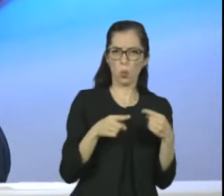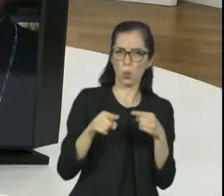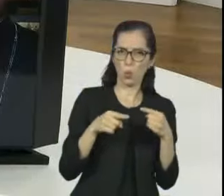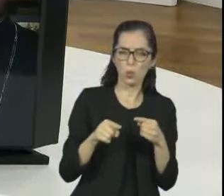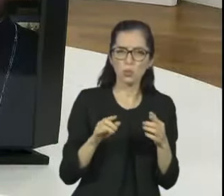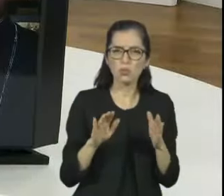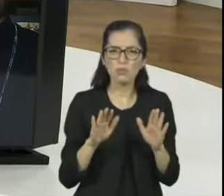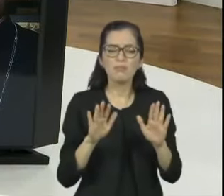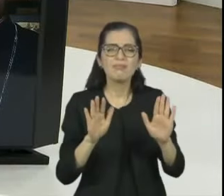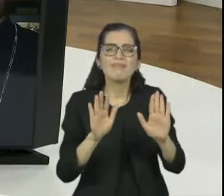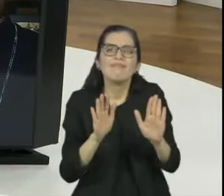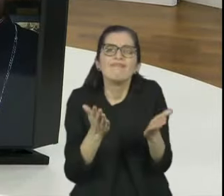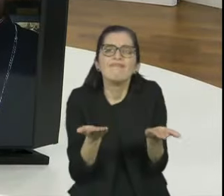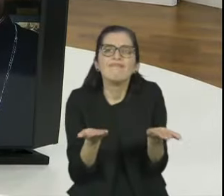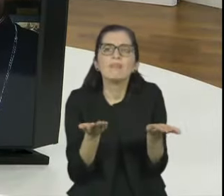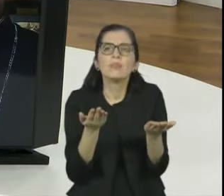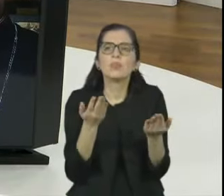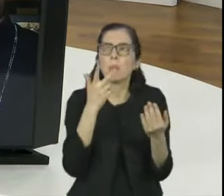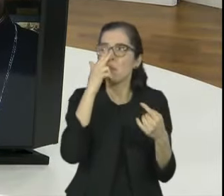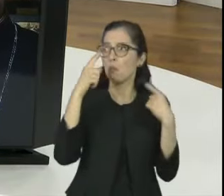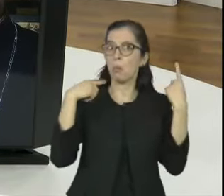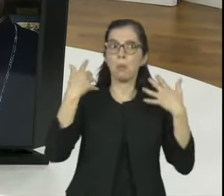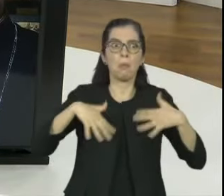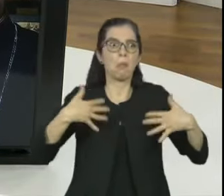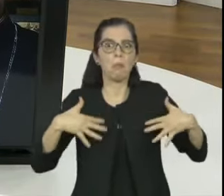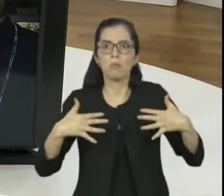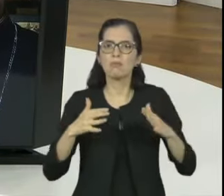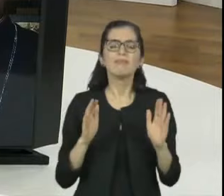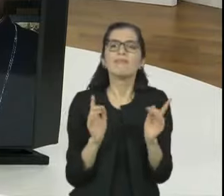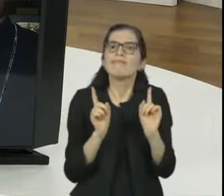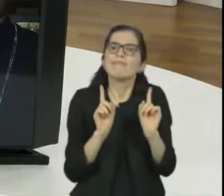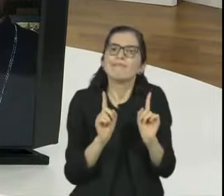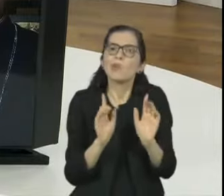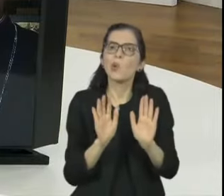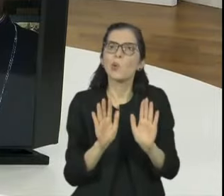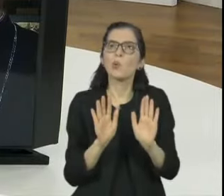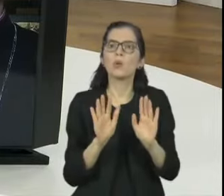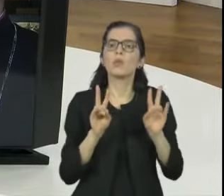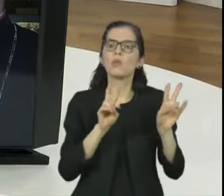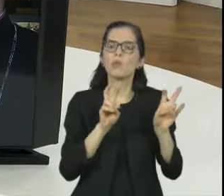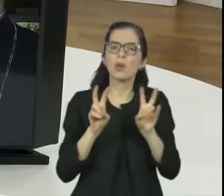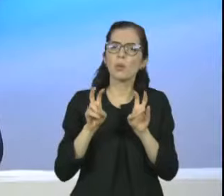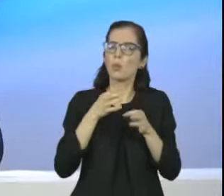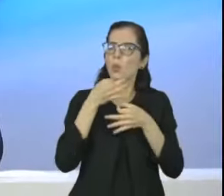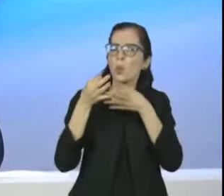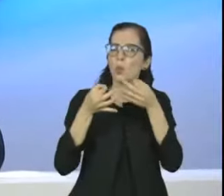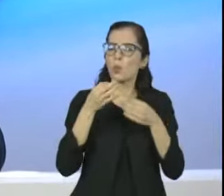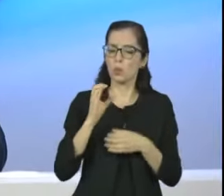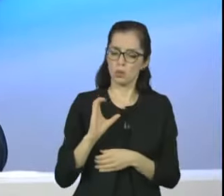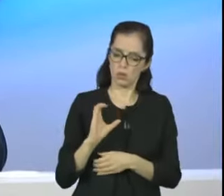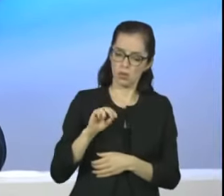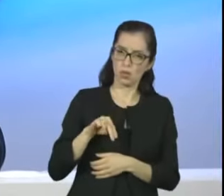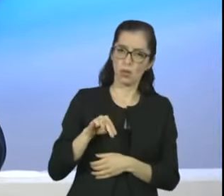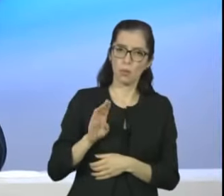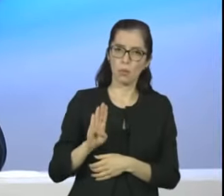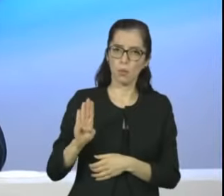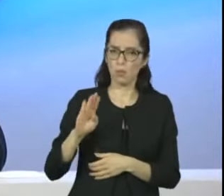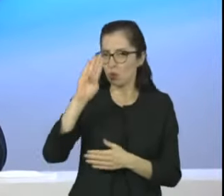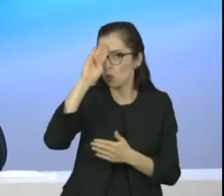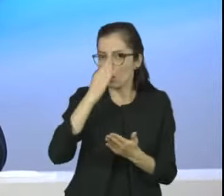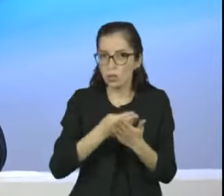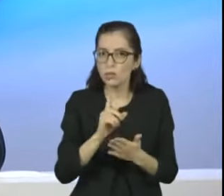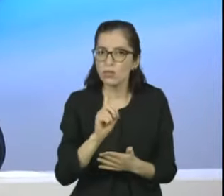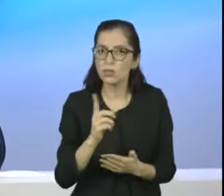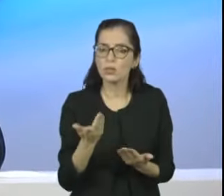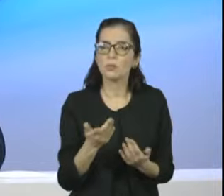radicalismos de loucuras Até que a gente vê em relação as visões que se tem da CNBB mas o senhor não acredita que por